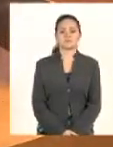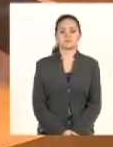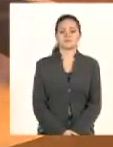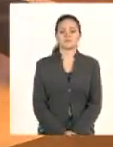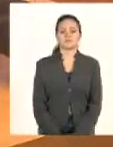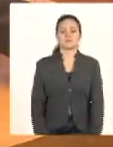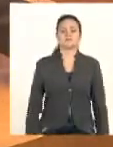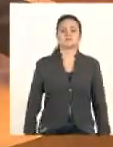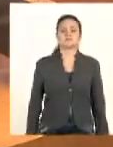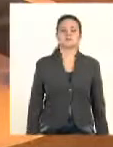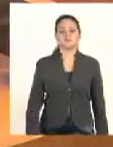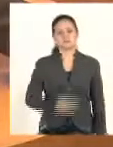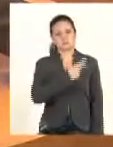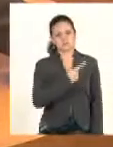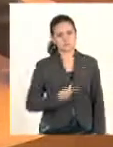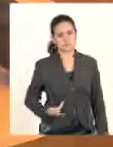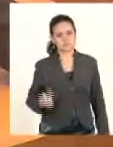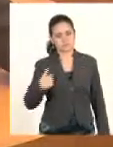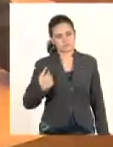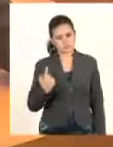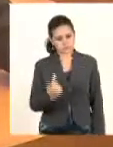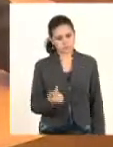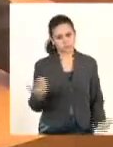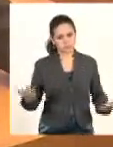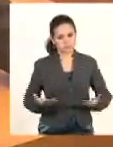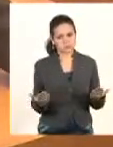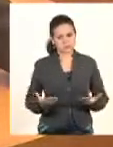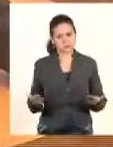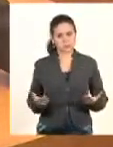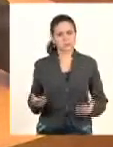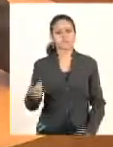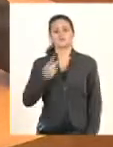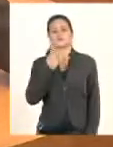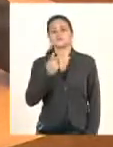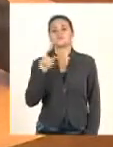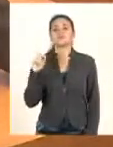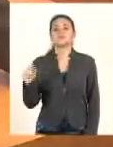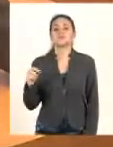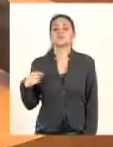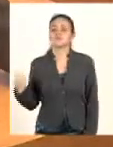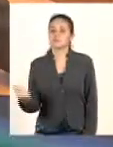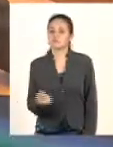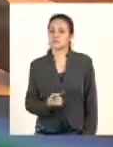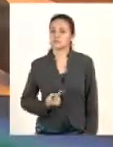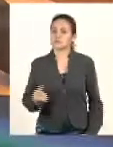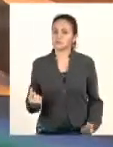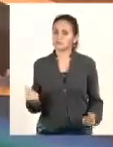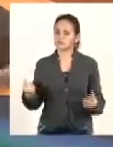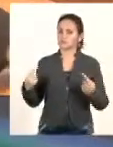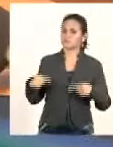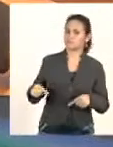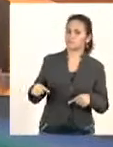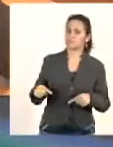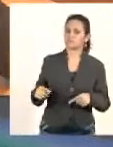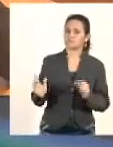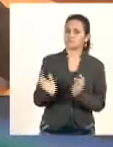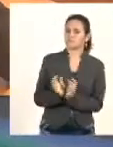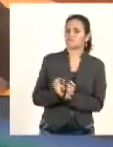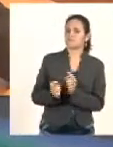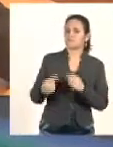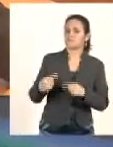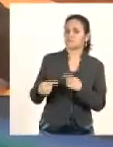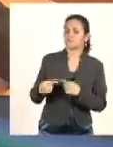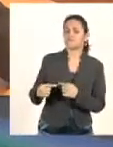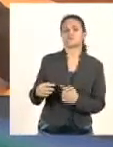venho a esta tribuna falar do que nós, aqui da oposição, deputada Andréia, deputado Adriano,